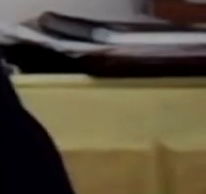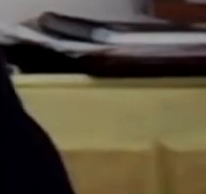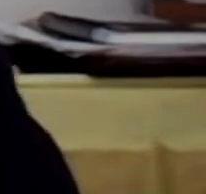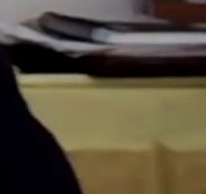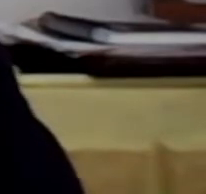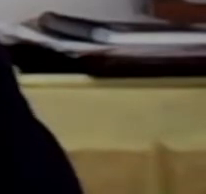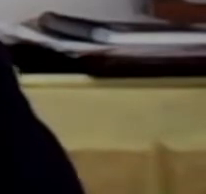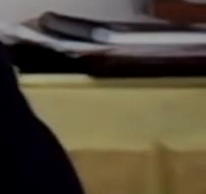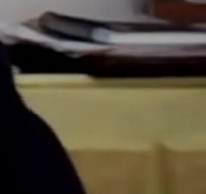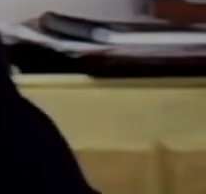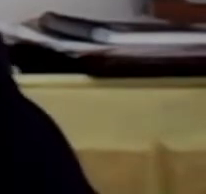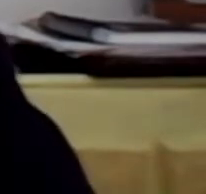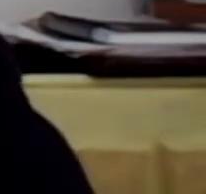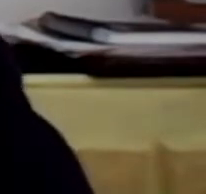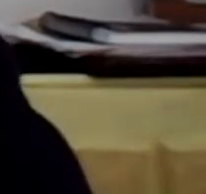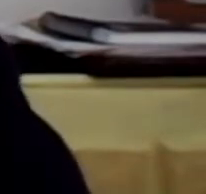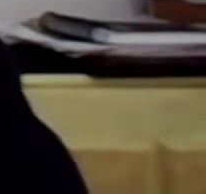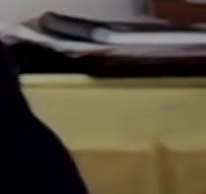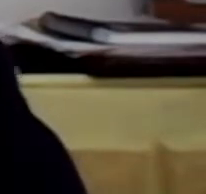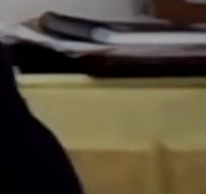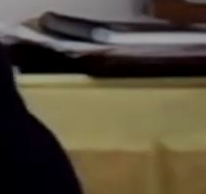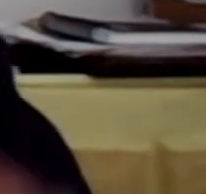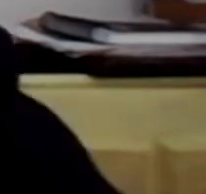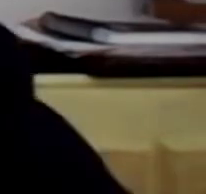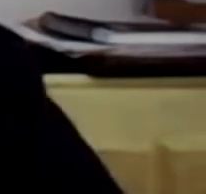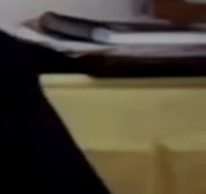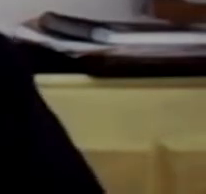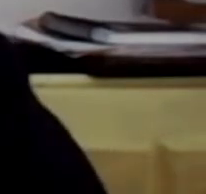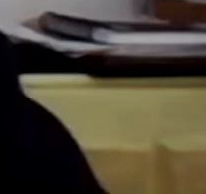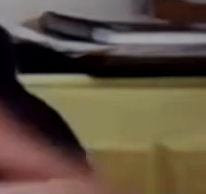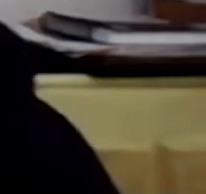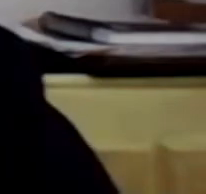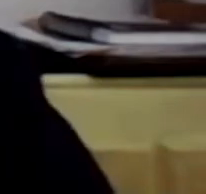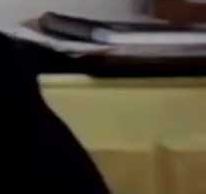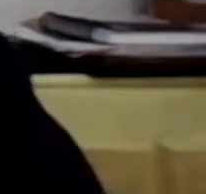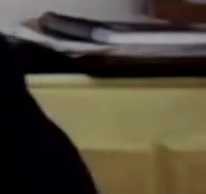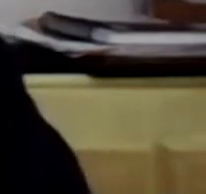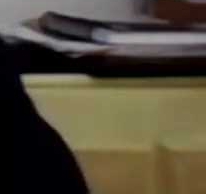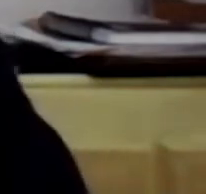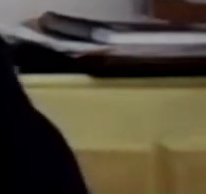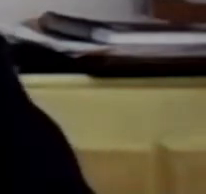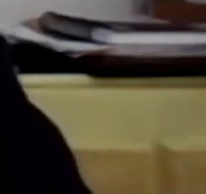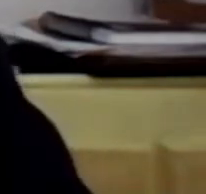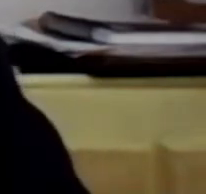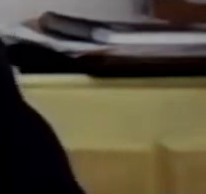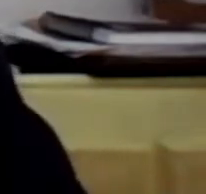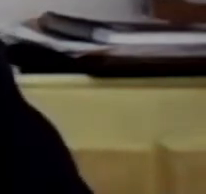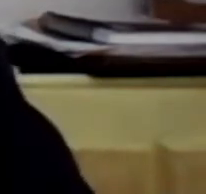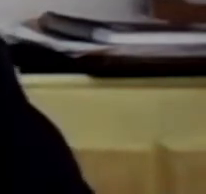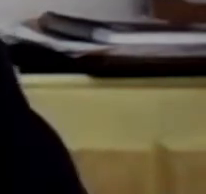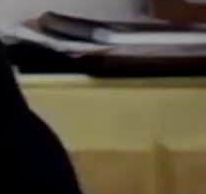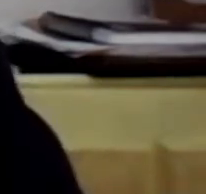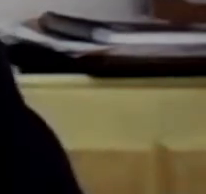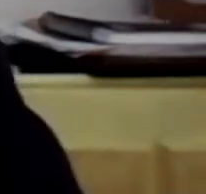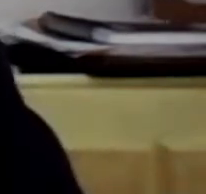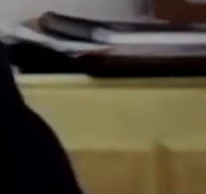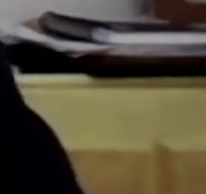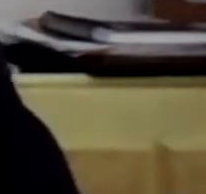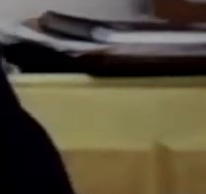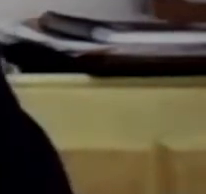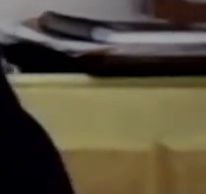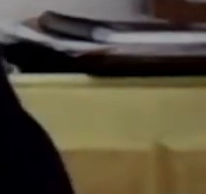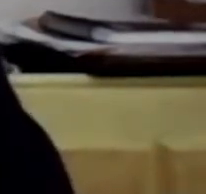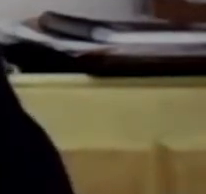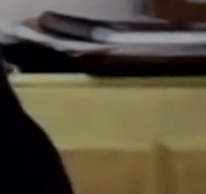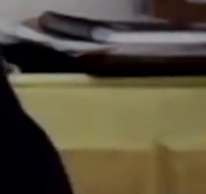não chega. Imagine para as grandes redes que têm um pouco mais de condição, não é? Visibilidade,